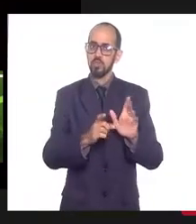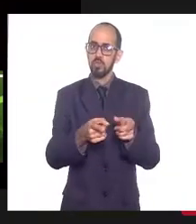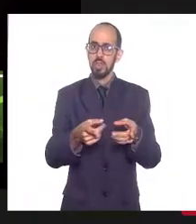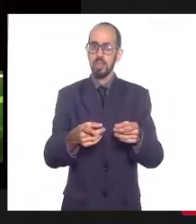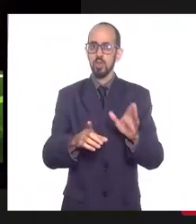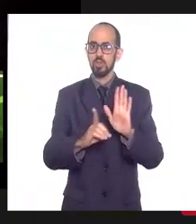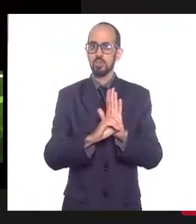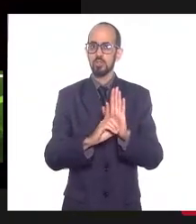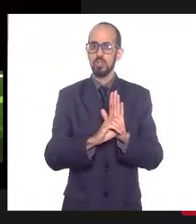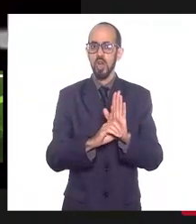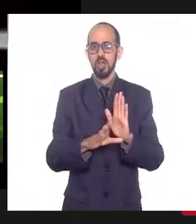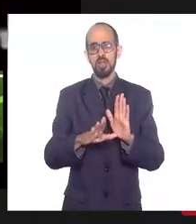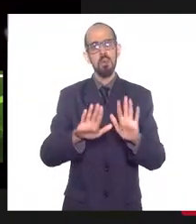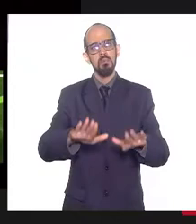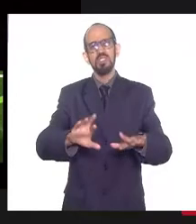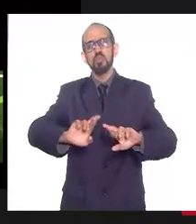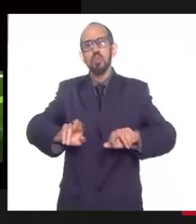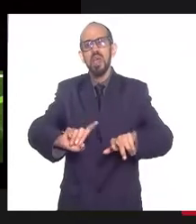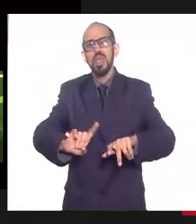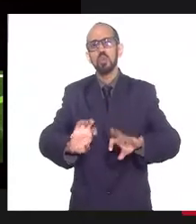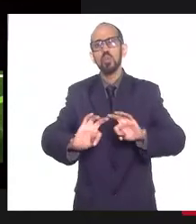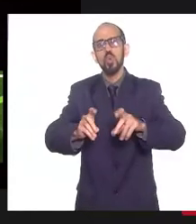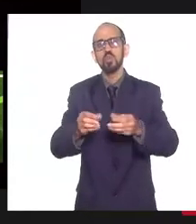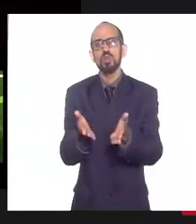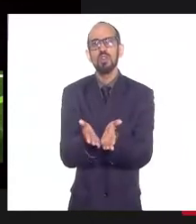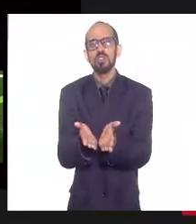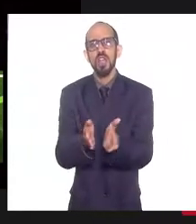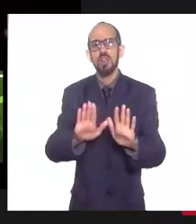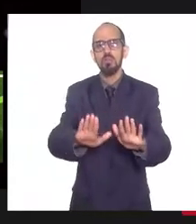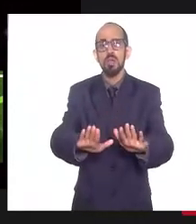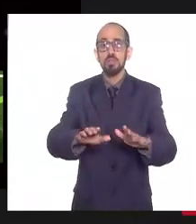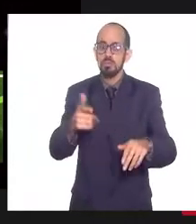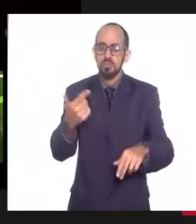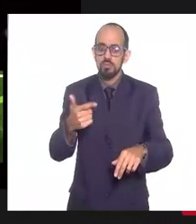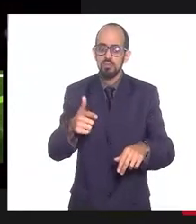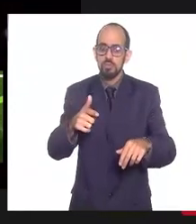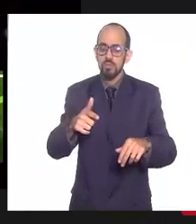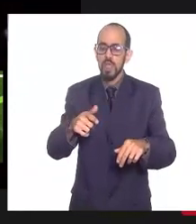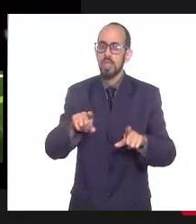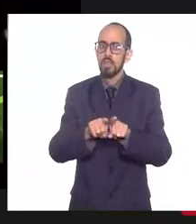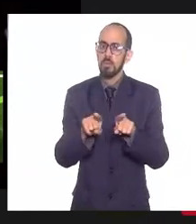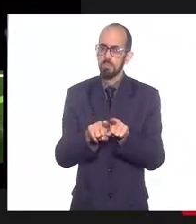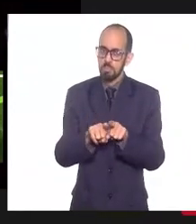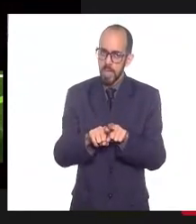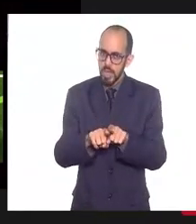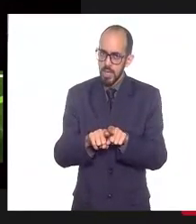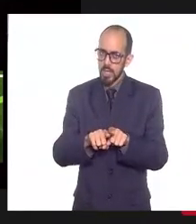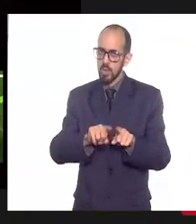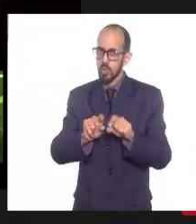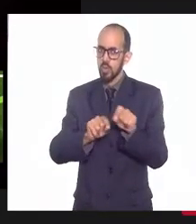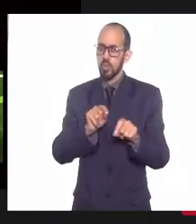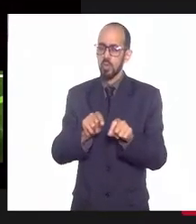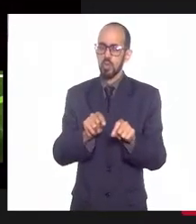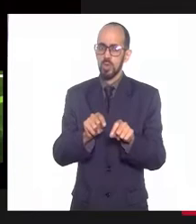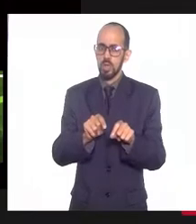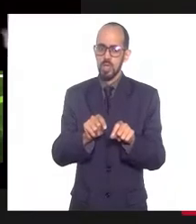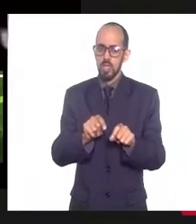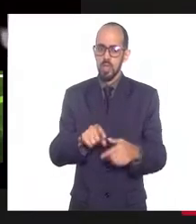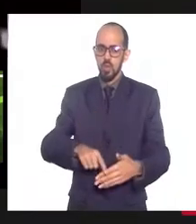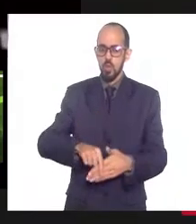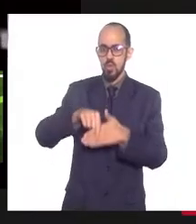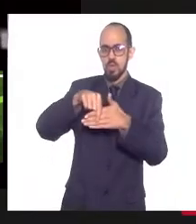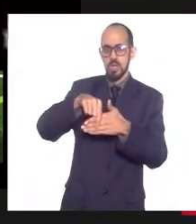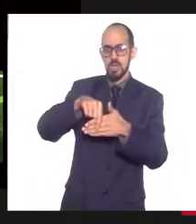são todos evangélicos. Mas também não há nenhuma manifestação oficial e contundente do